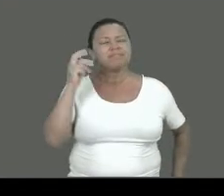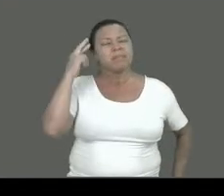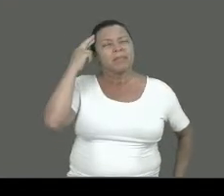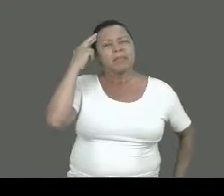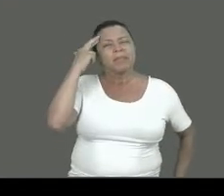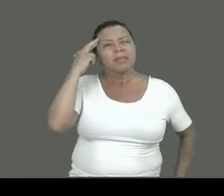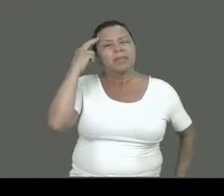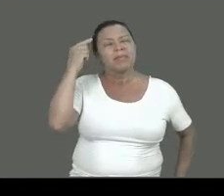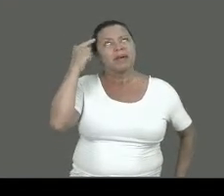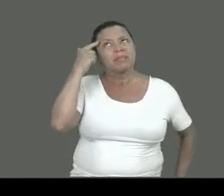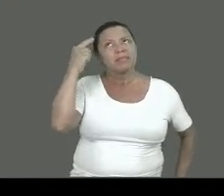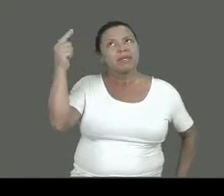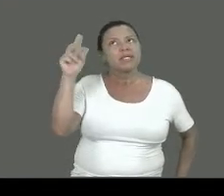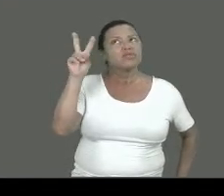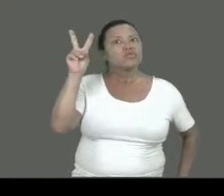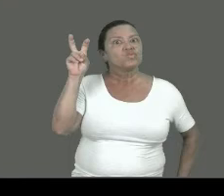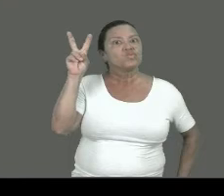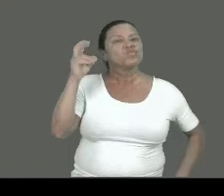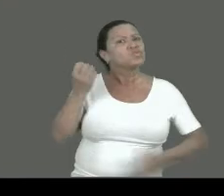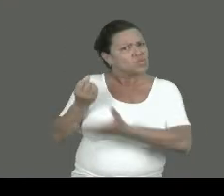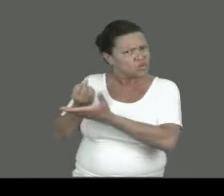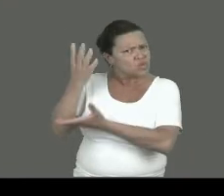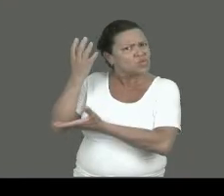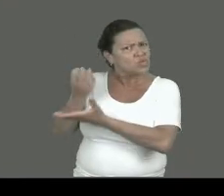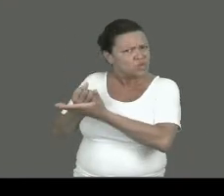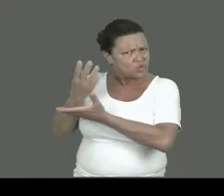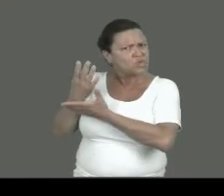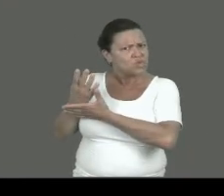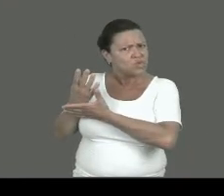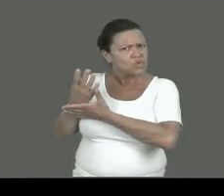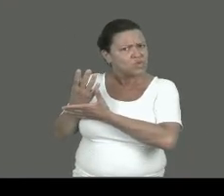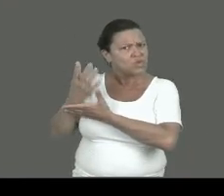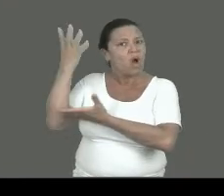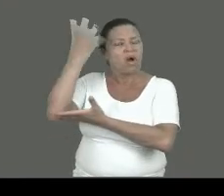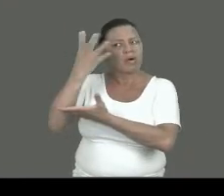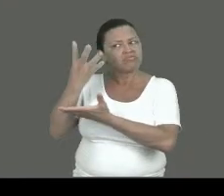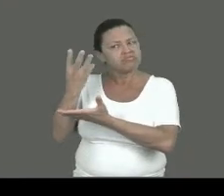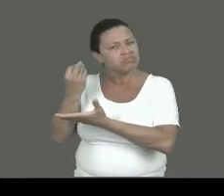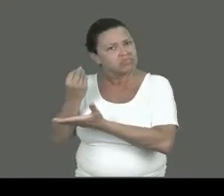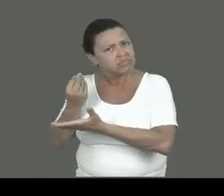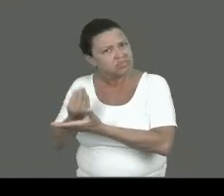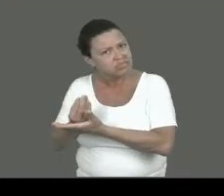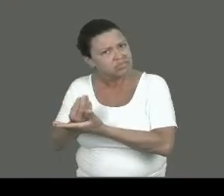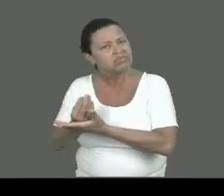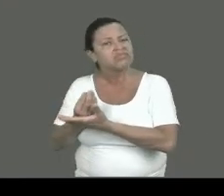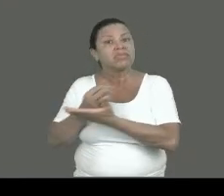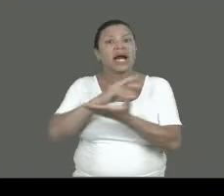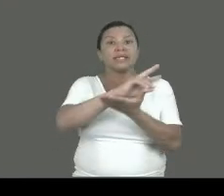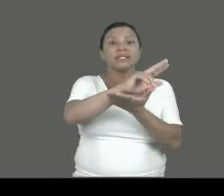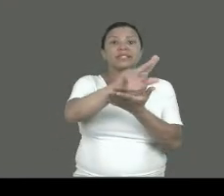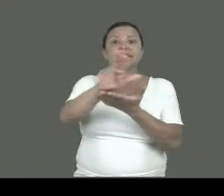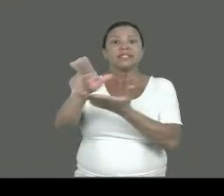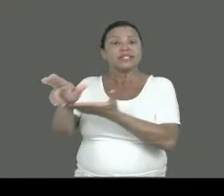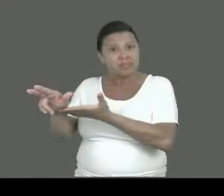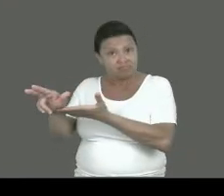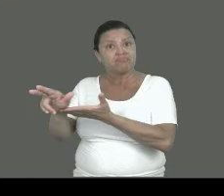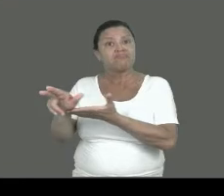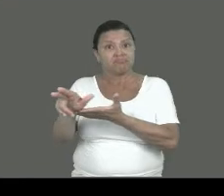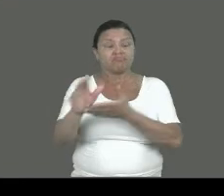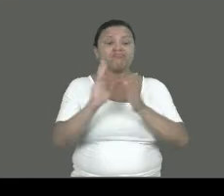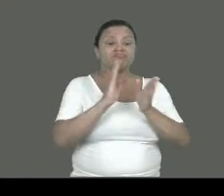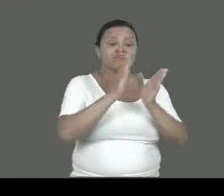refletir sobre a doutrina espírita, sobre o espiritismo, de diferentes maneiras, em diferentes